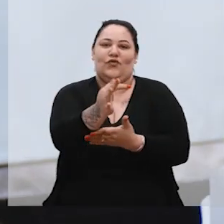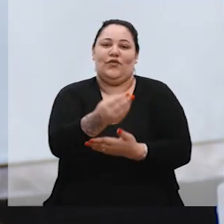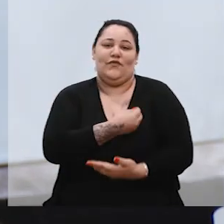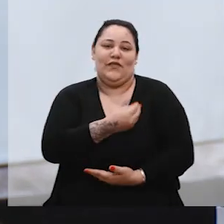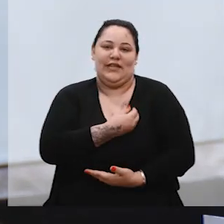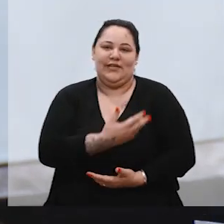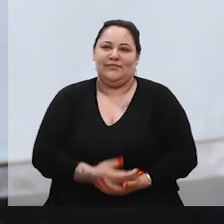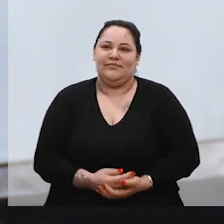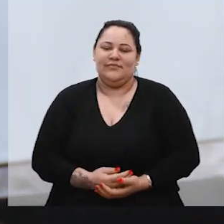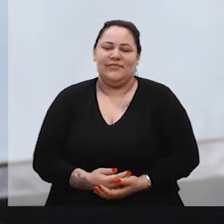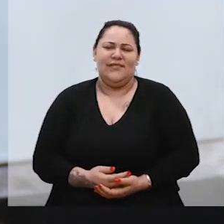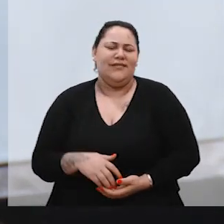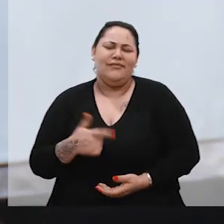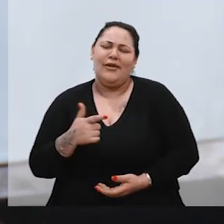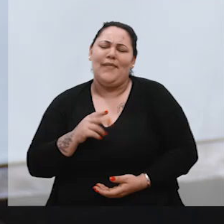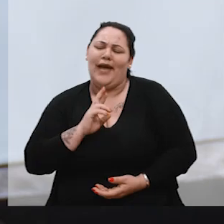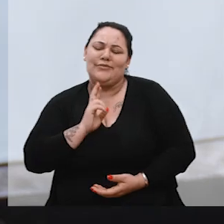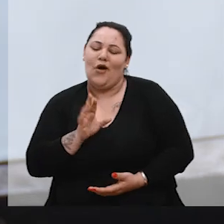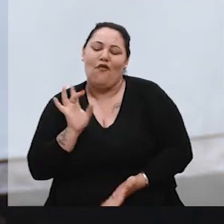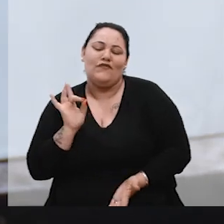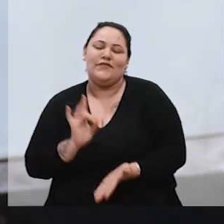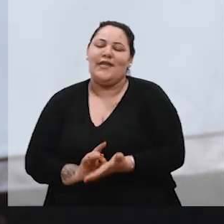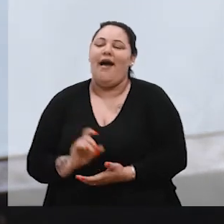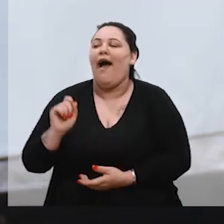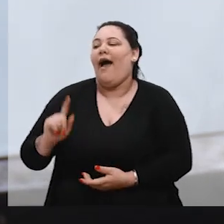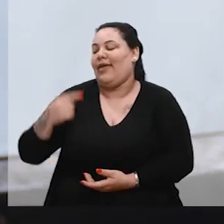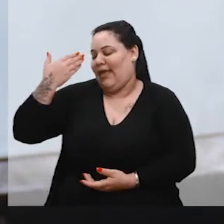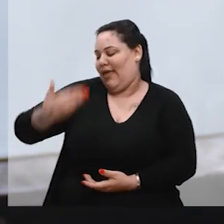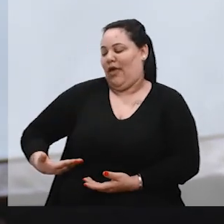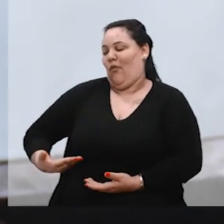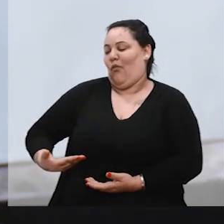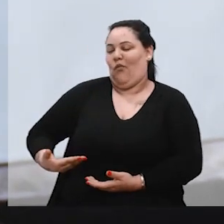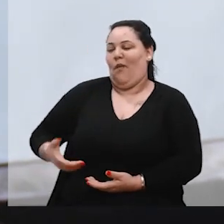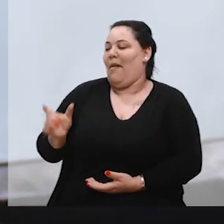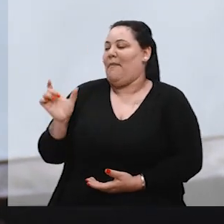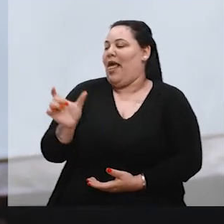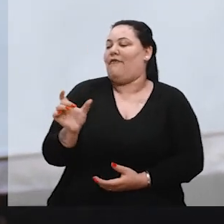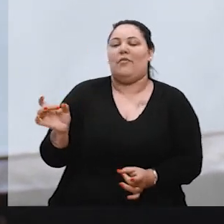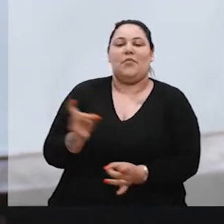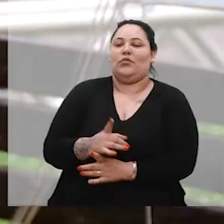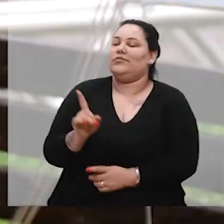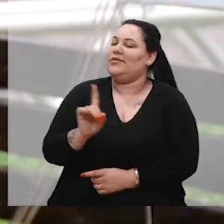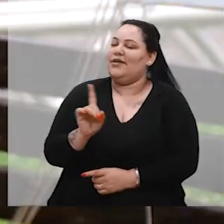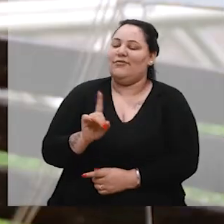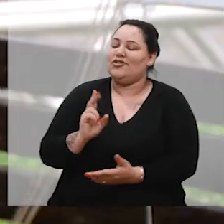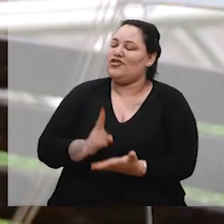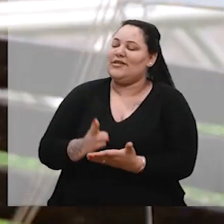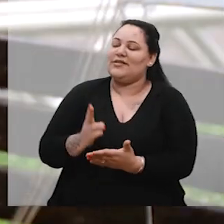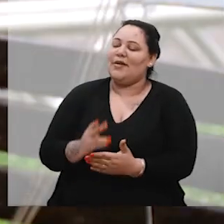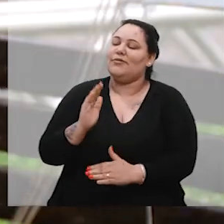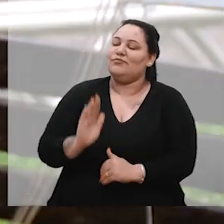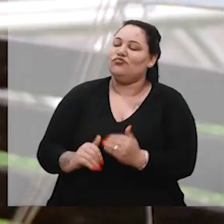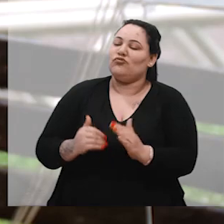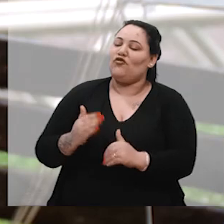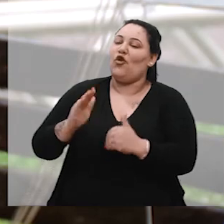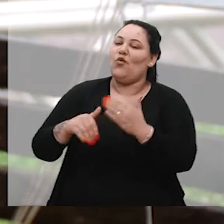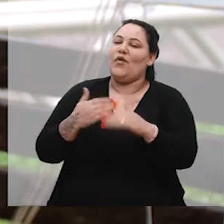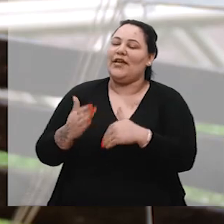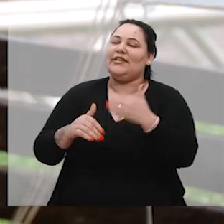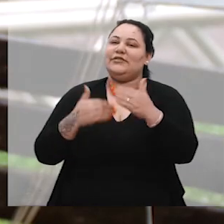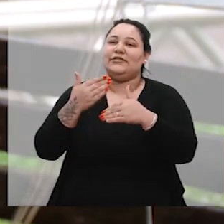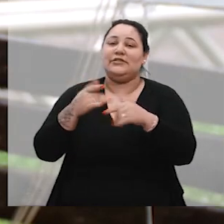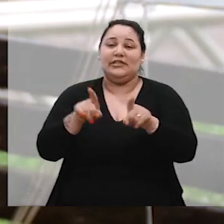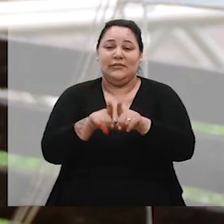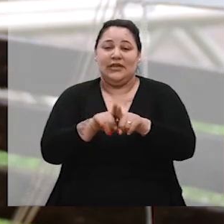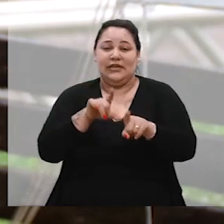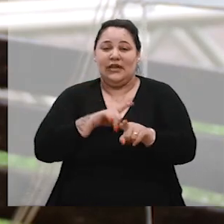Não tem resposta fechada para dizer quem a gente é, porque a gente está em permanente transformação, Exatamente. né, patrona? E existe um termo até na teoria